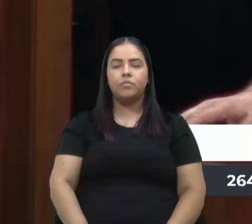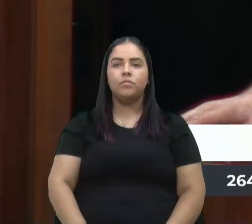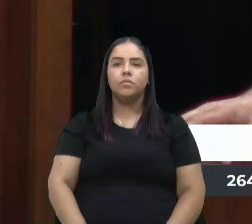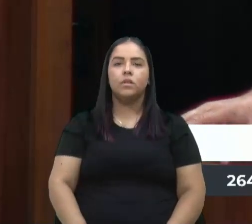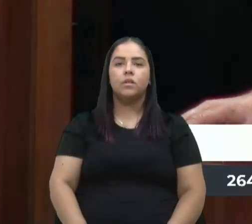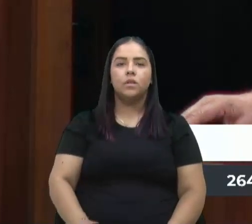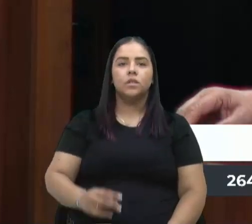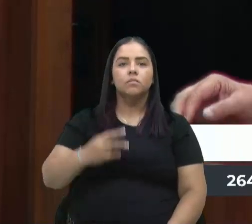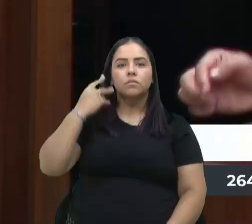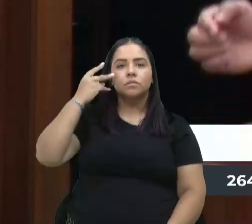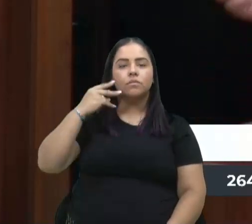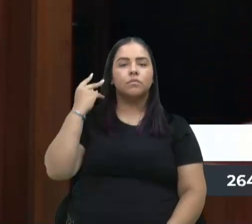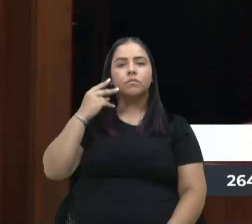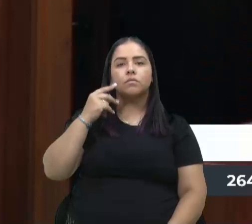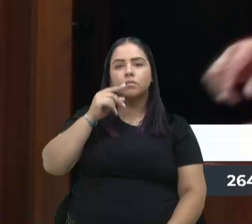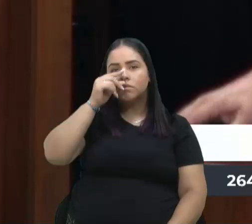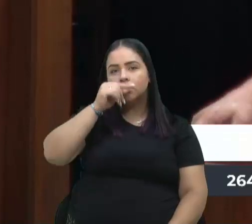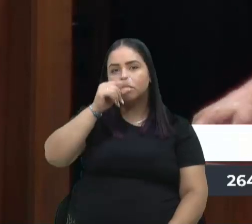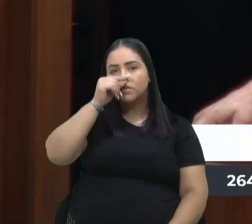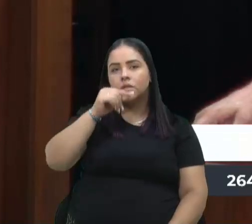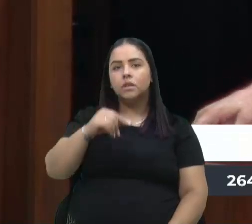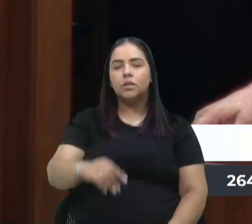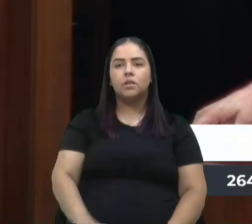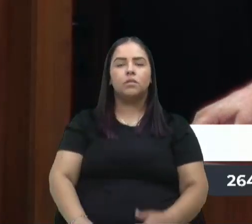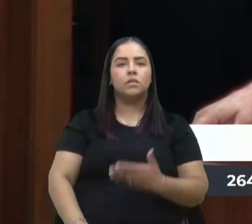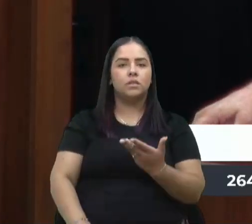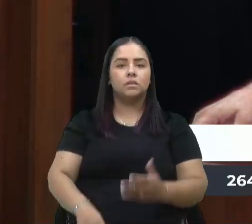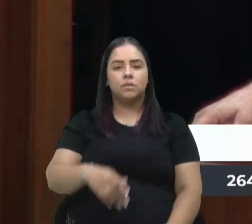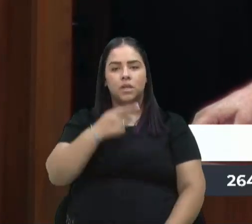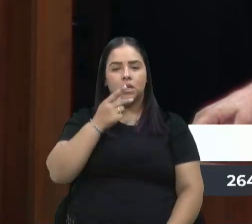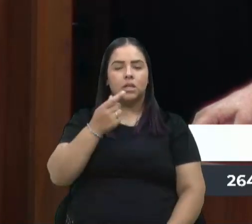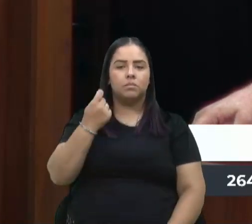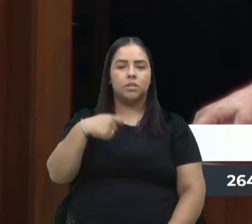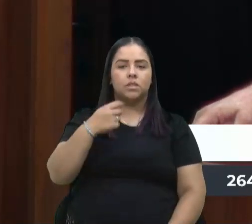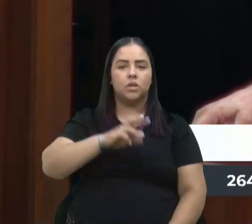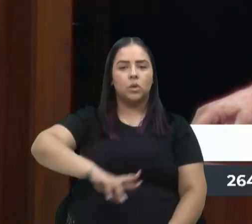Vereador Sandro, quando o senhor defende aqui na casa que seja usado